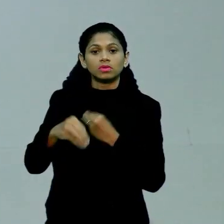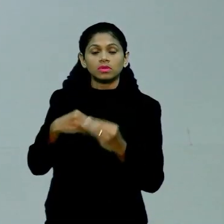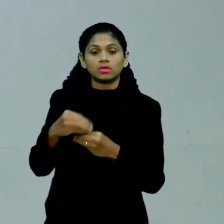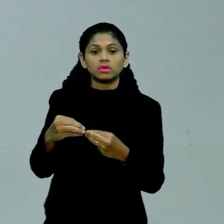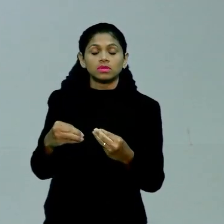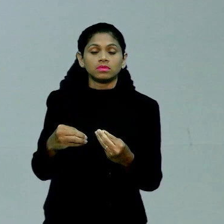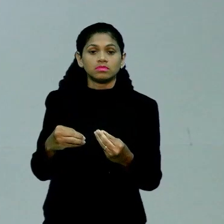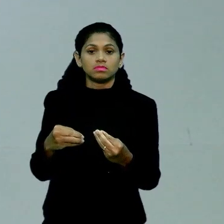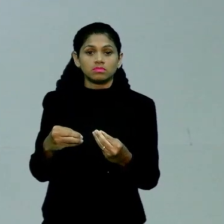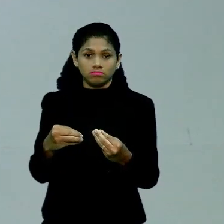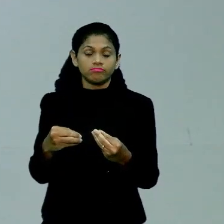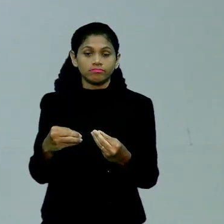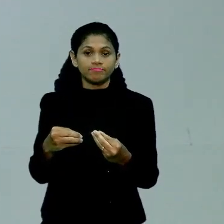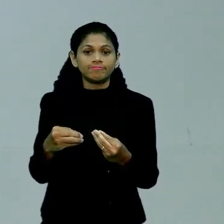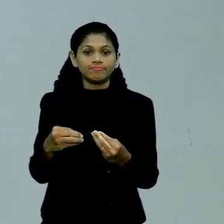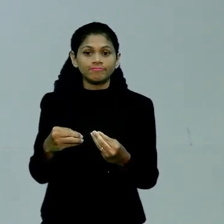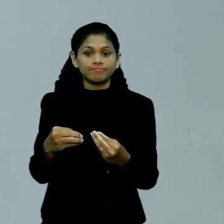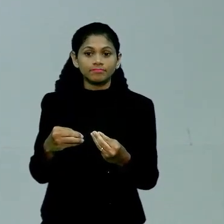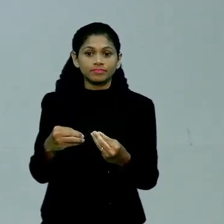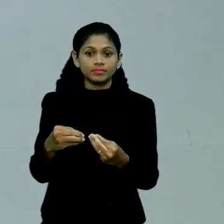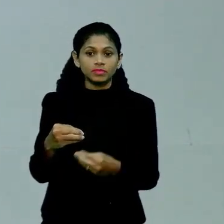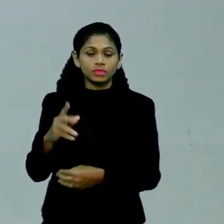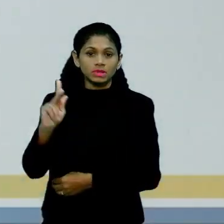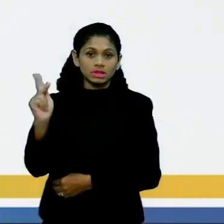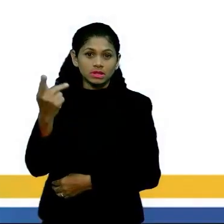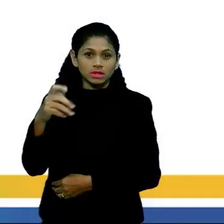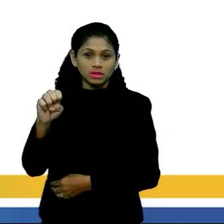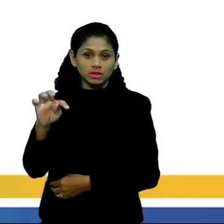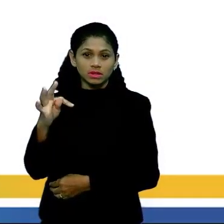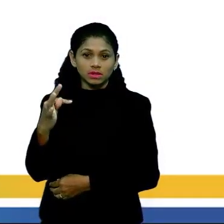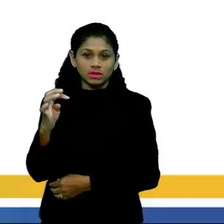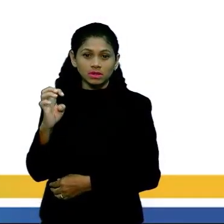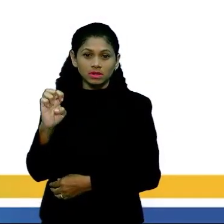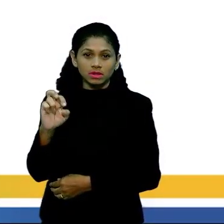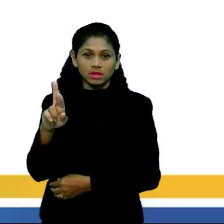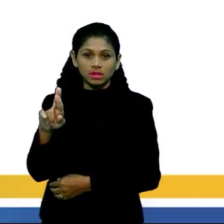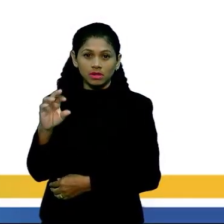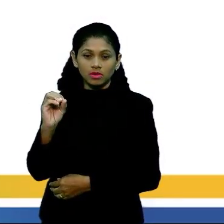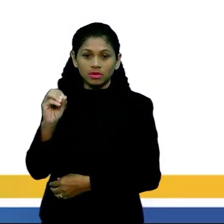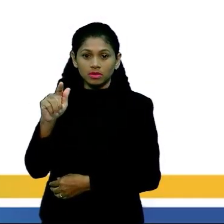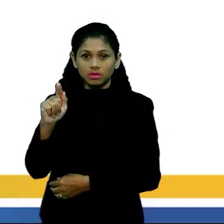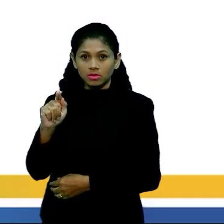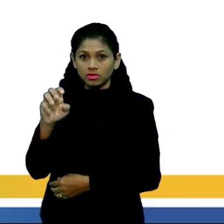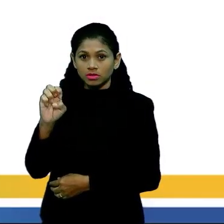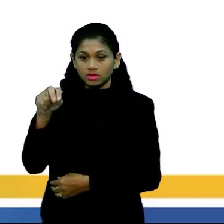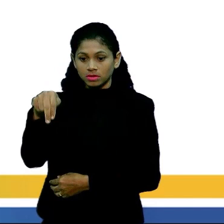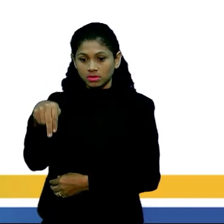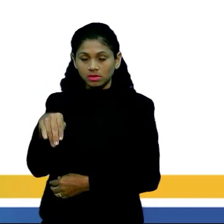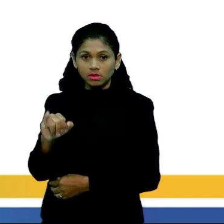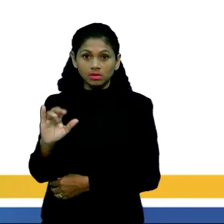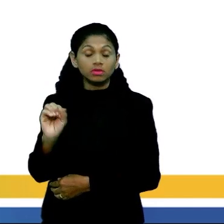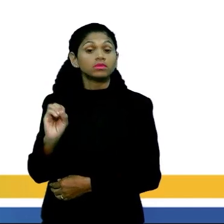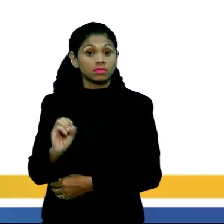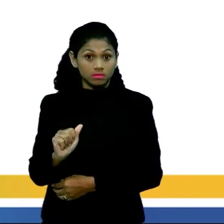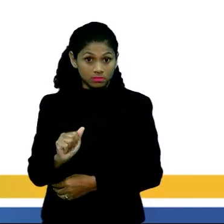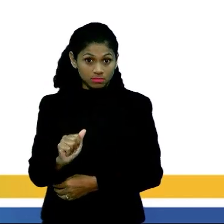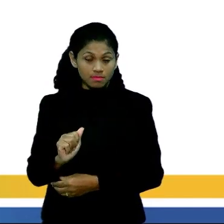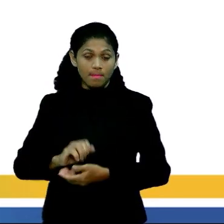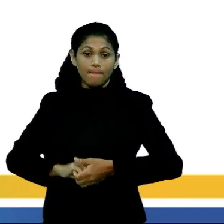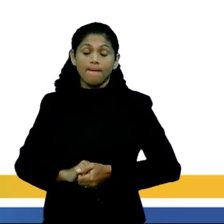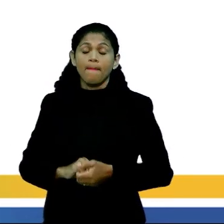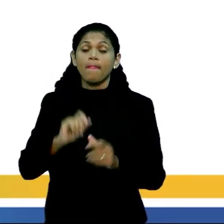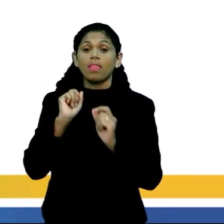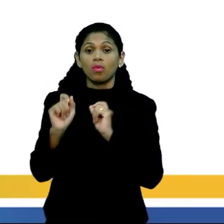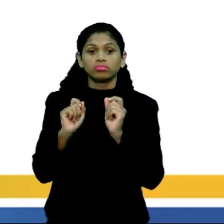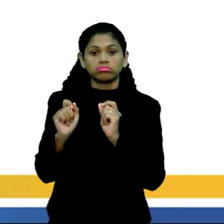misturas do tipo hétero. Essas misturas do tipo heterogêneo, elas são misturas classificadas com duas ou mais fases, como nós